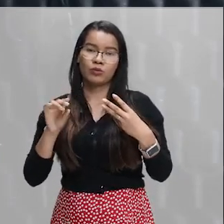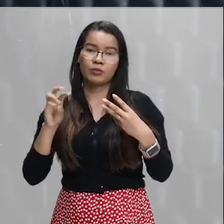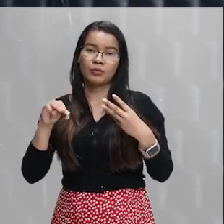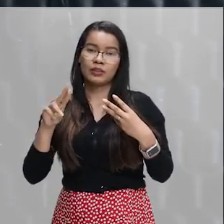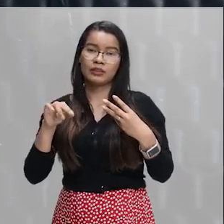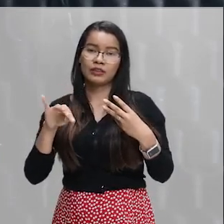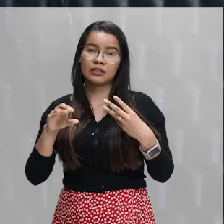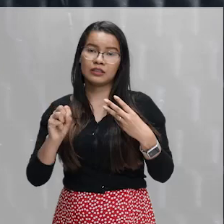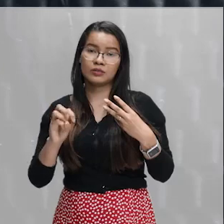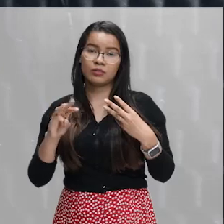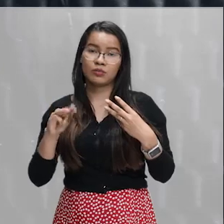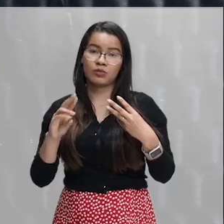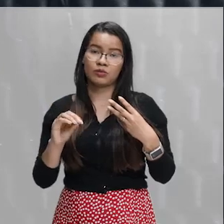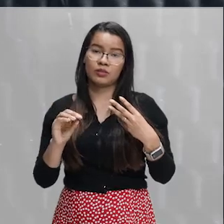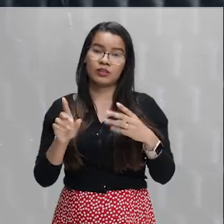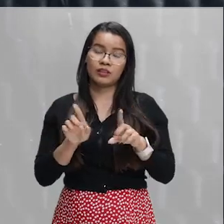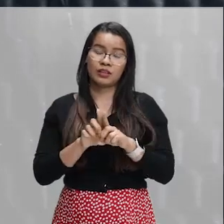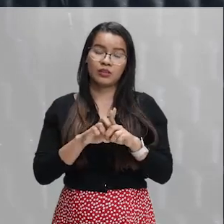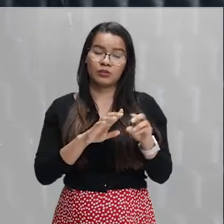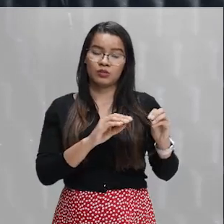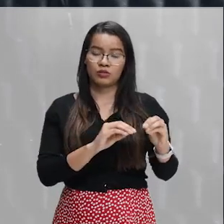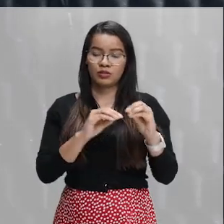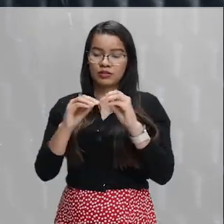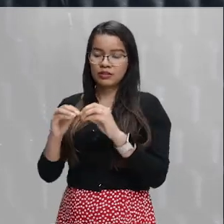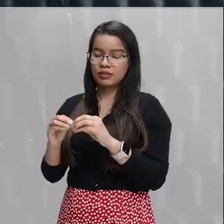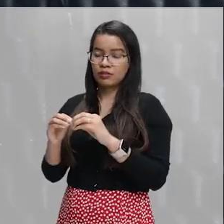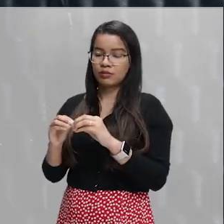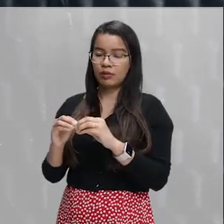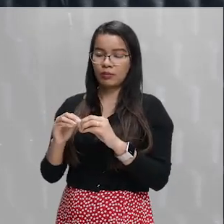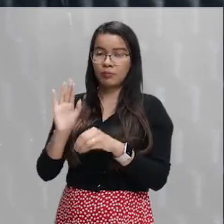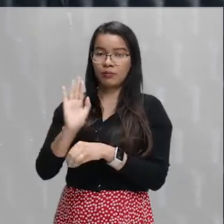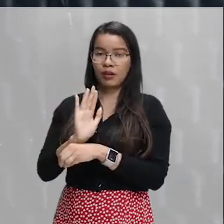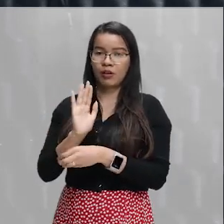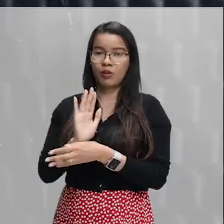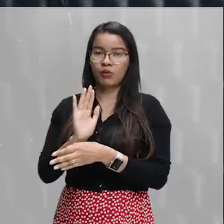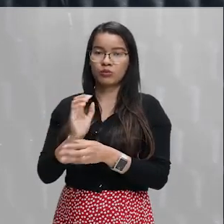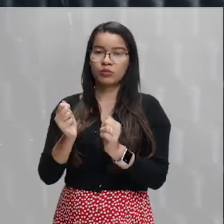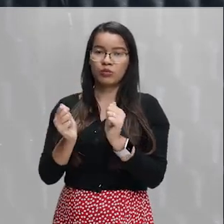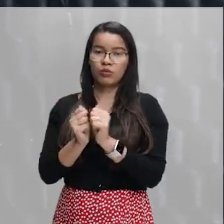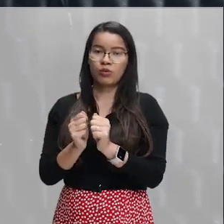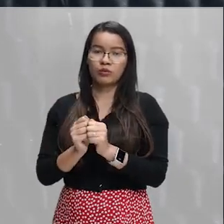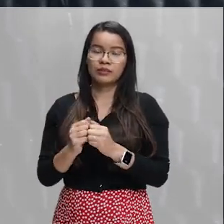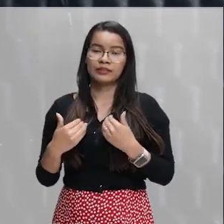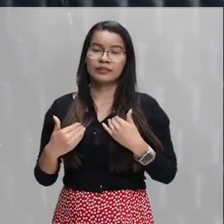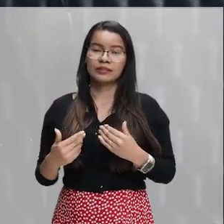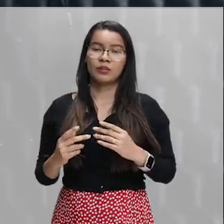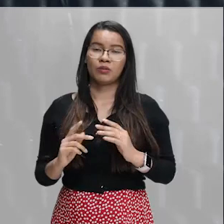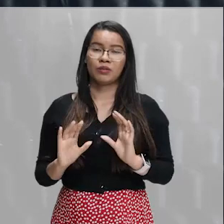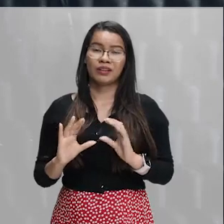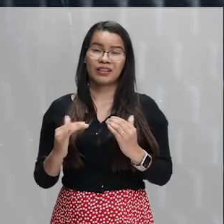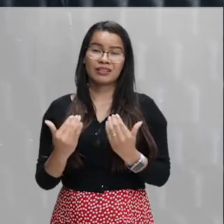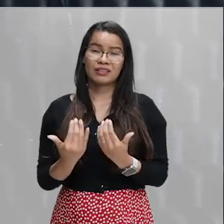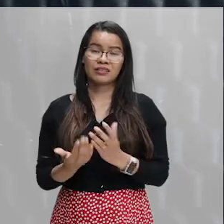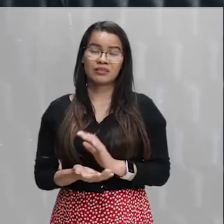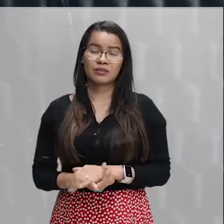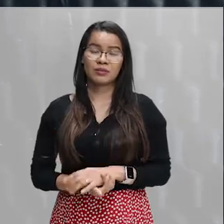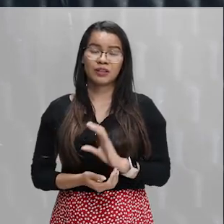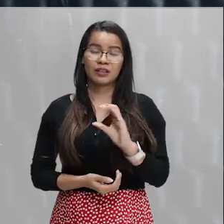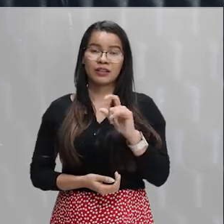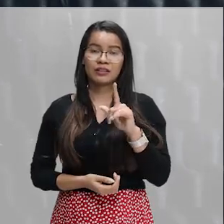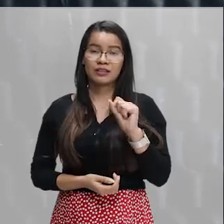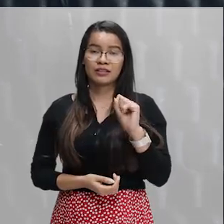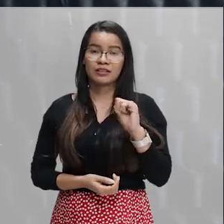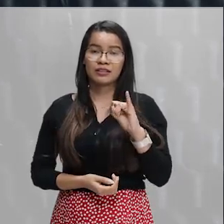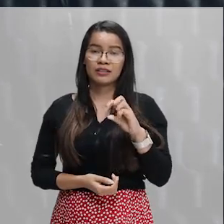mas é um período de transição entre o barroco e o classicismo. A gente tem o humanismo, então, trovadorismo, humanismo, classicismo, que